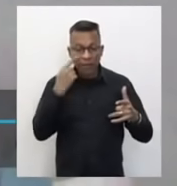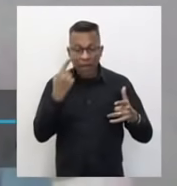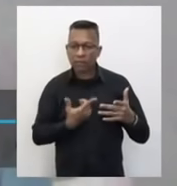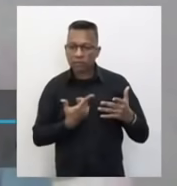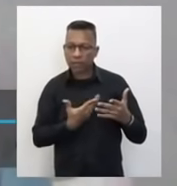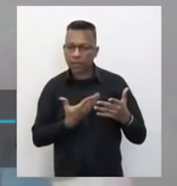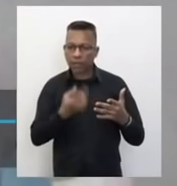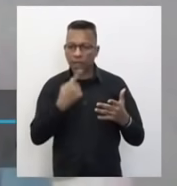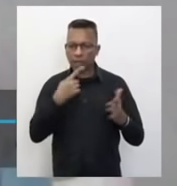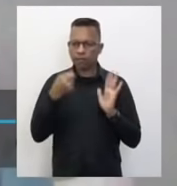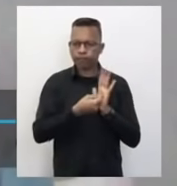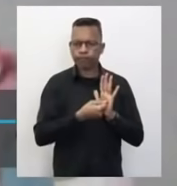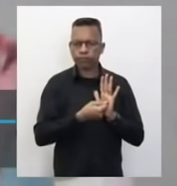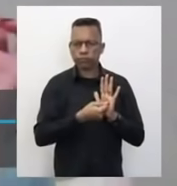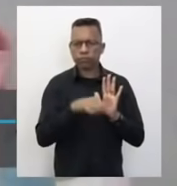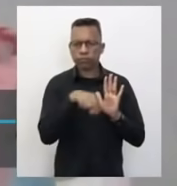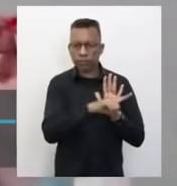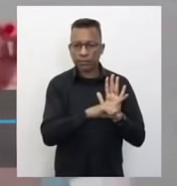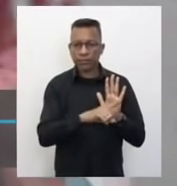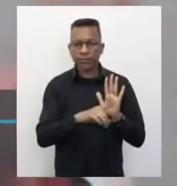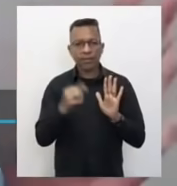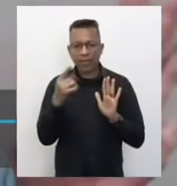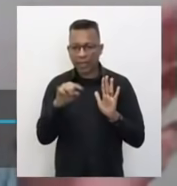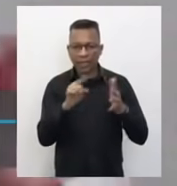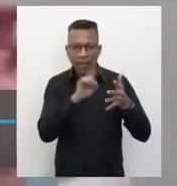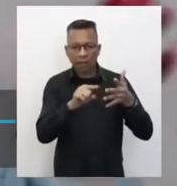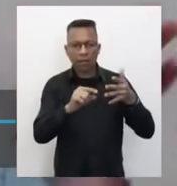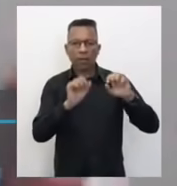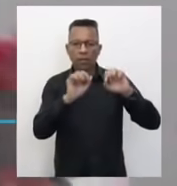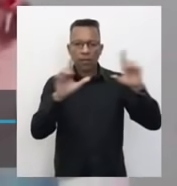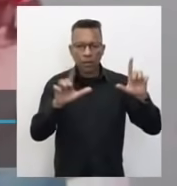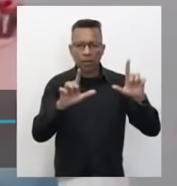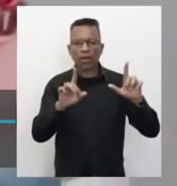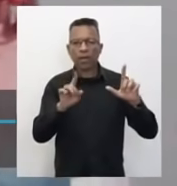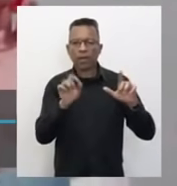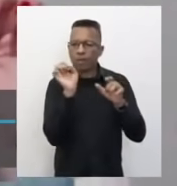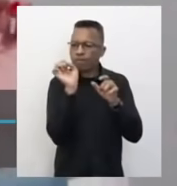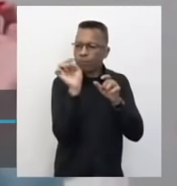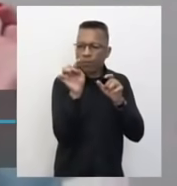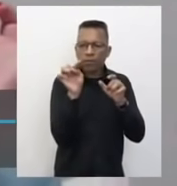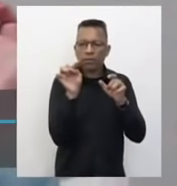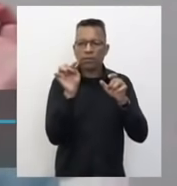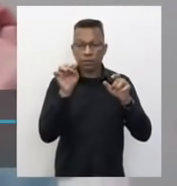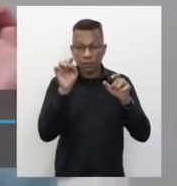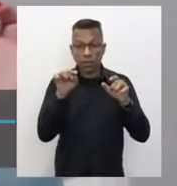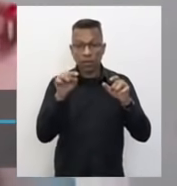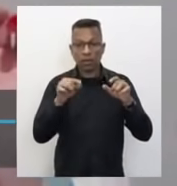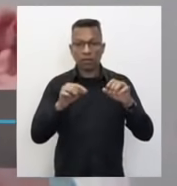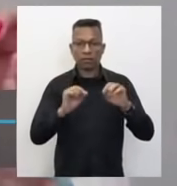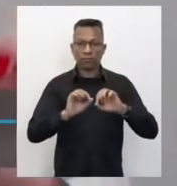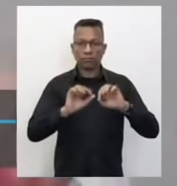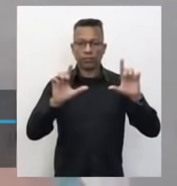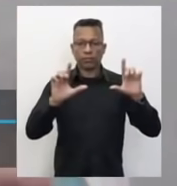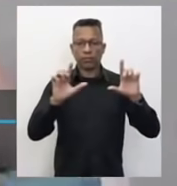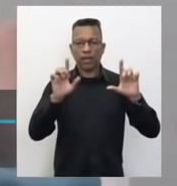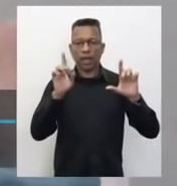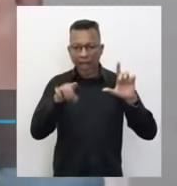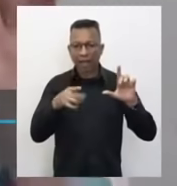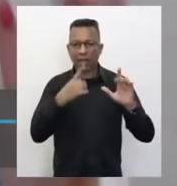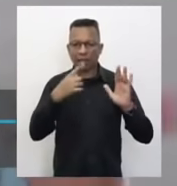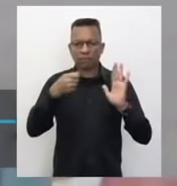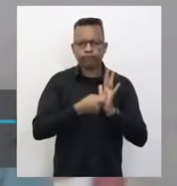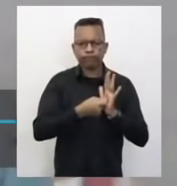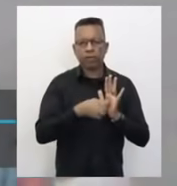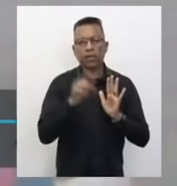faz a denúncia. Tá? Tem logo na página inicial, tem lá um botãozinho para você poder denunciar, e aí